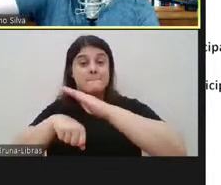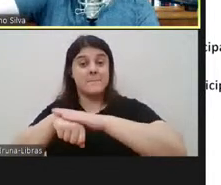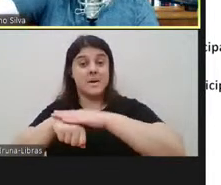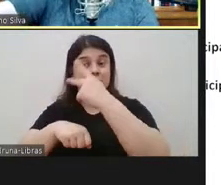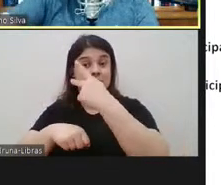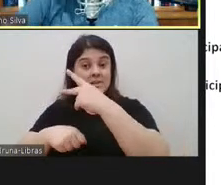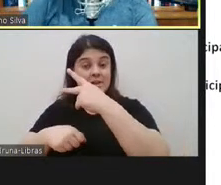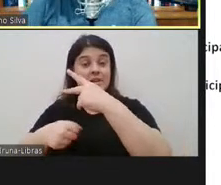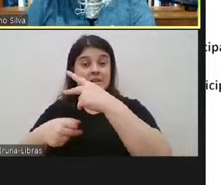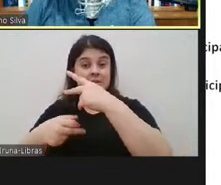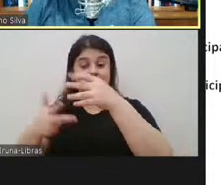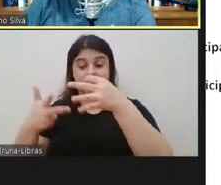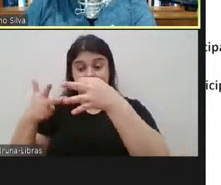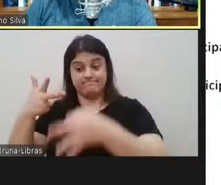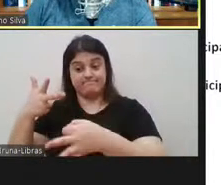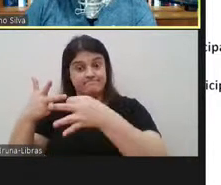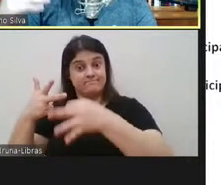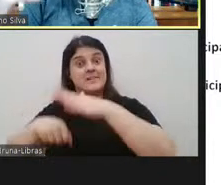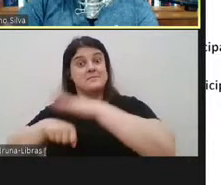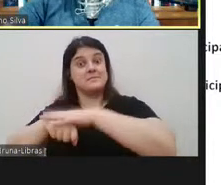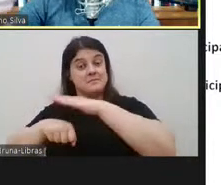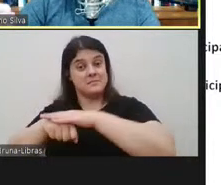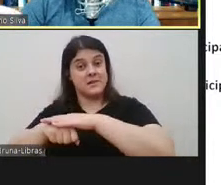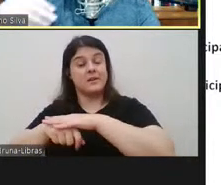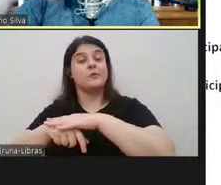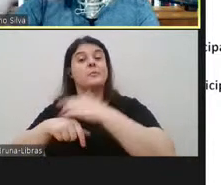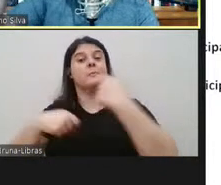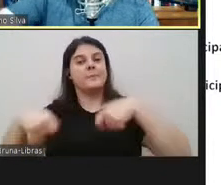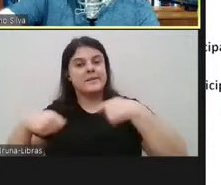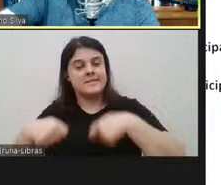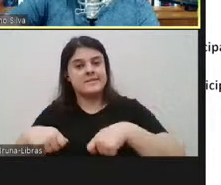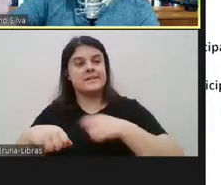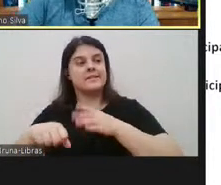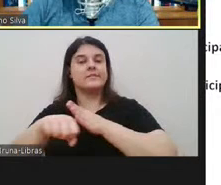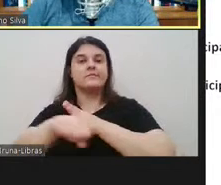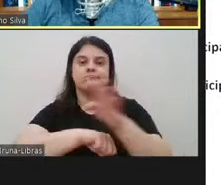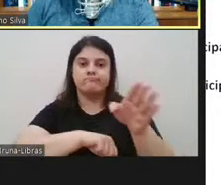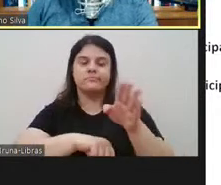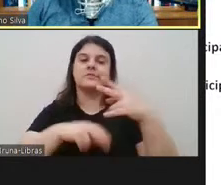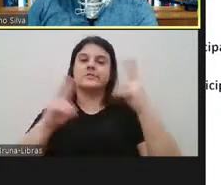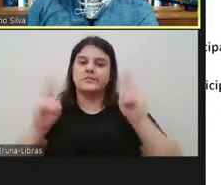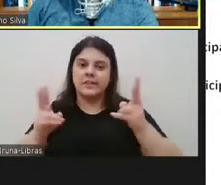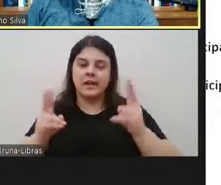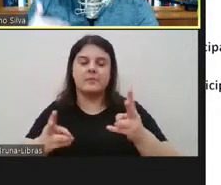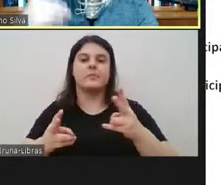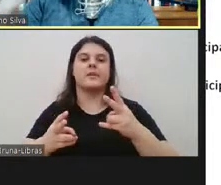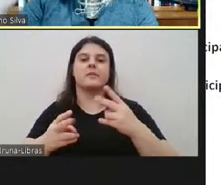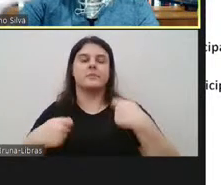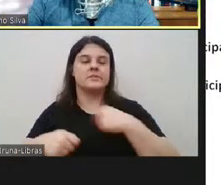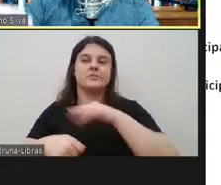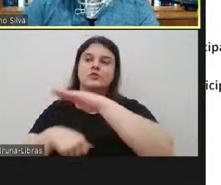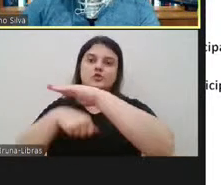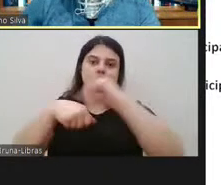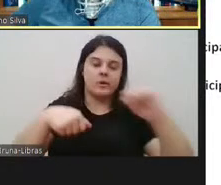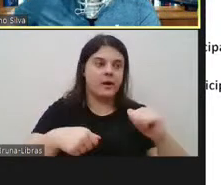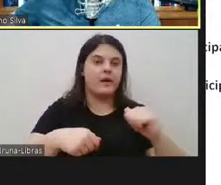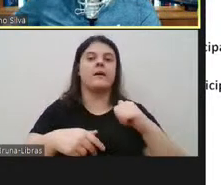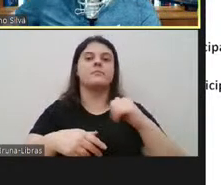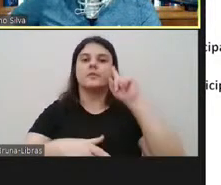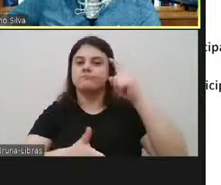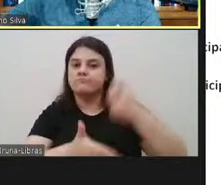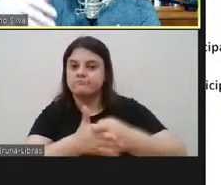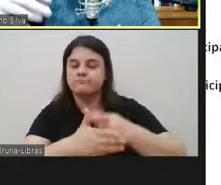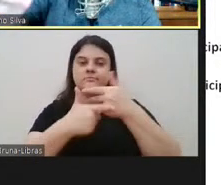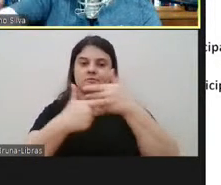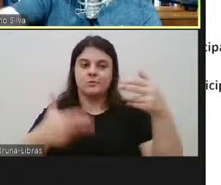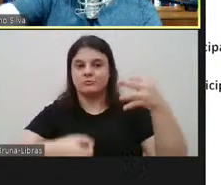parte do Poder Judiciário na política brasileira que tem interferir em momentos decisivos é que tem atuado em momentos